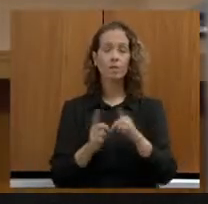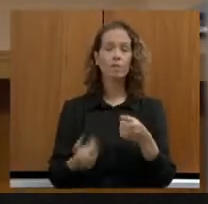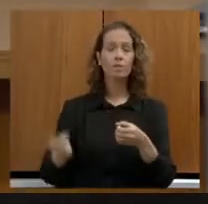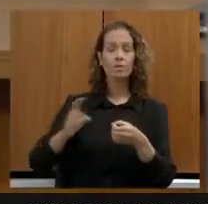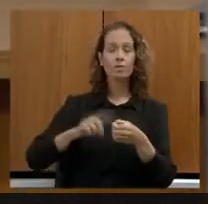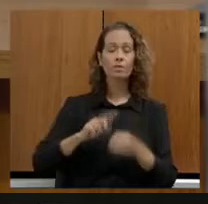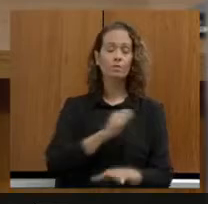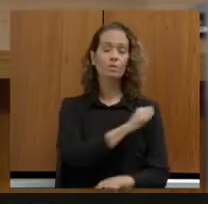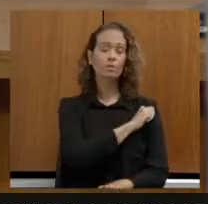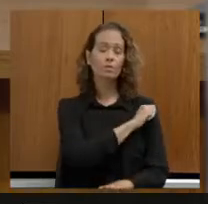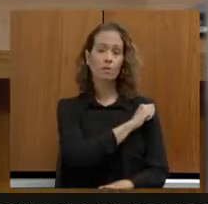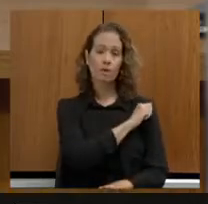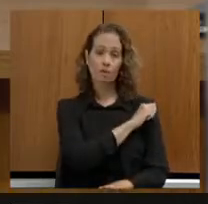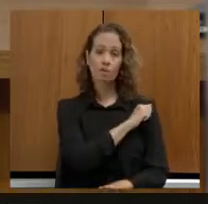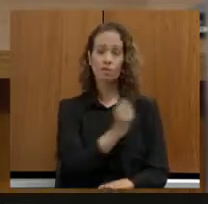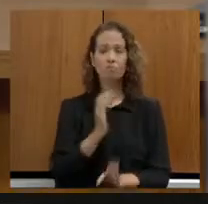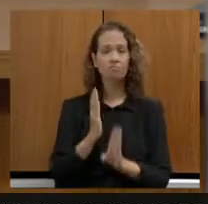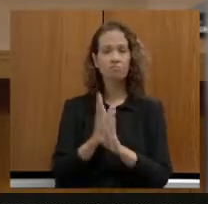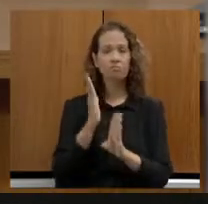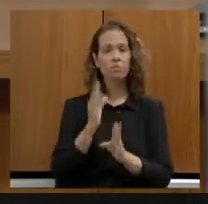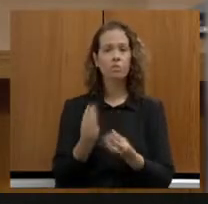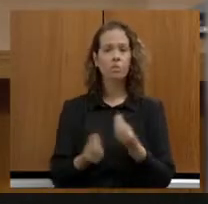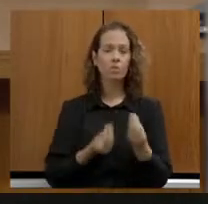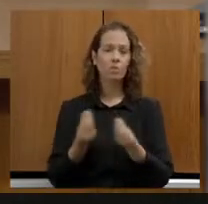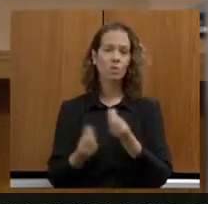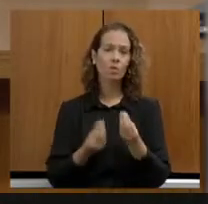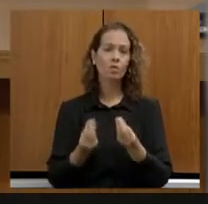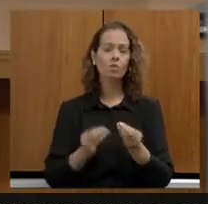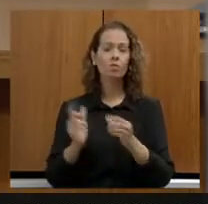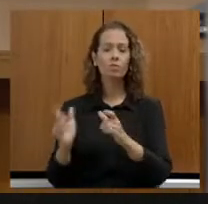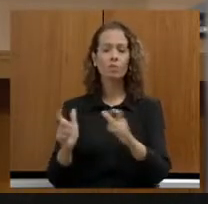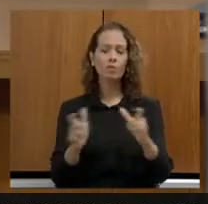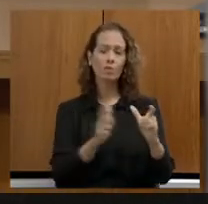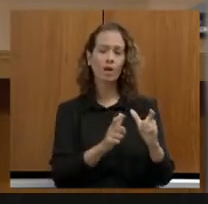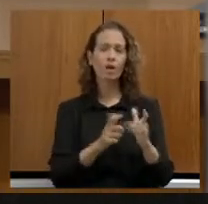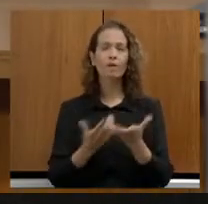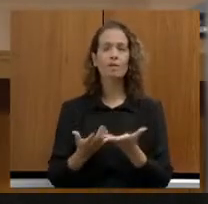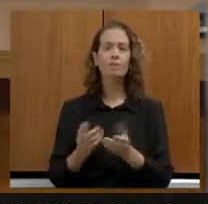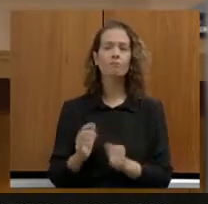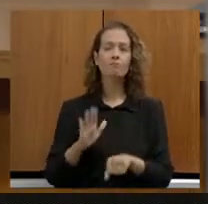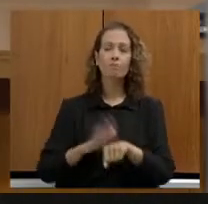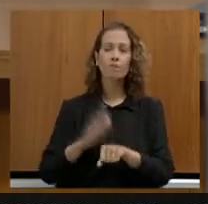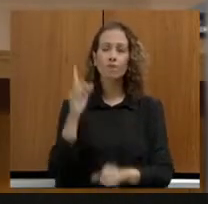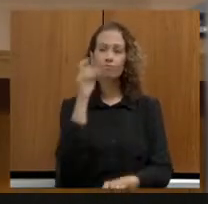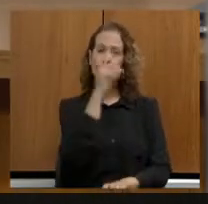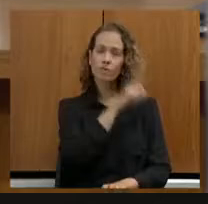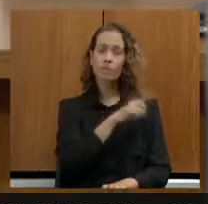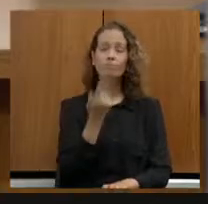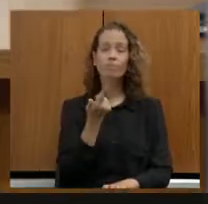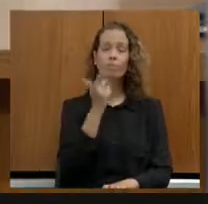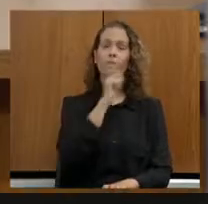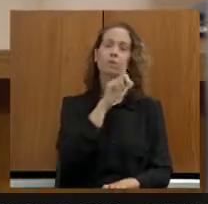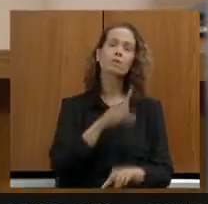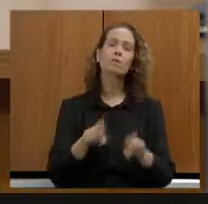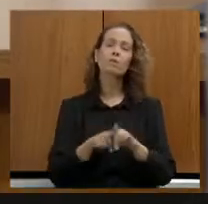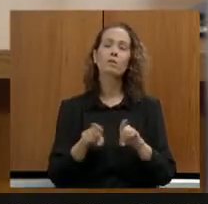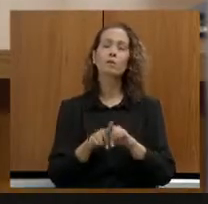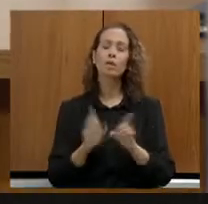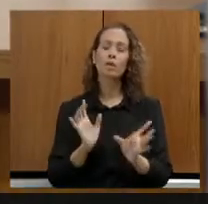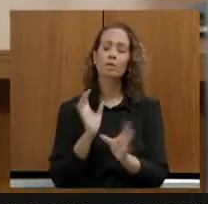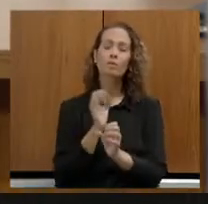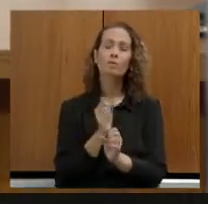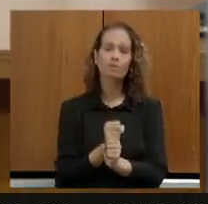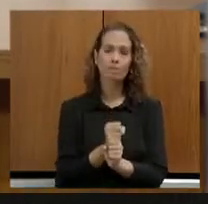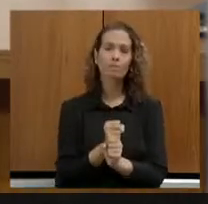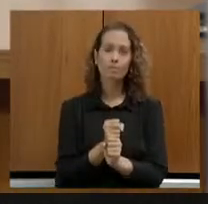daqueles estudantes identificados como em vias de invadir e que conseguiram é completar